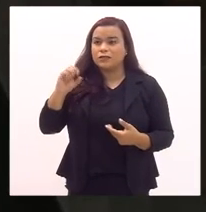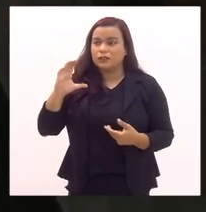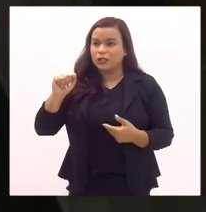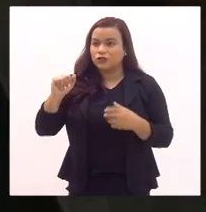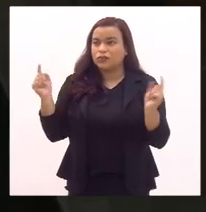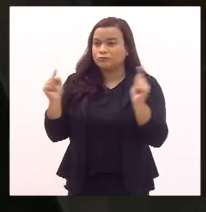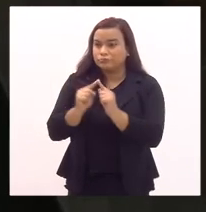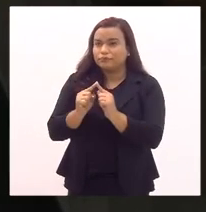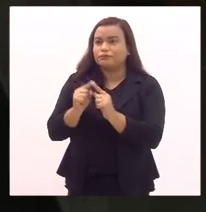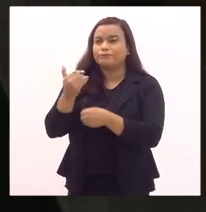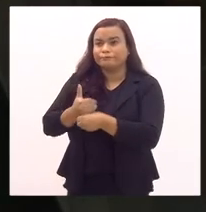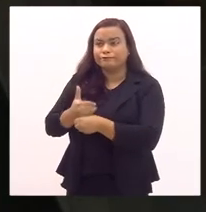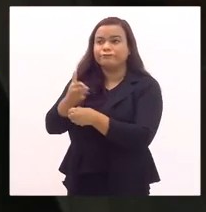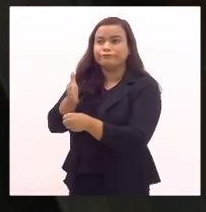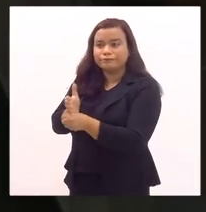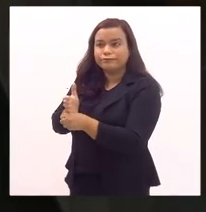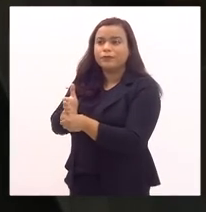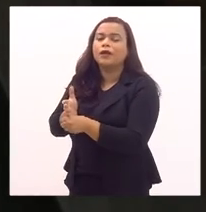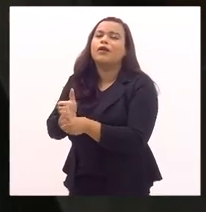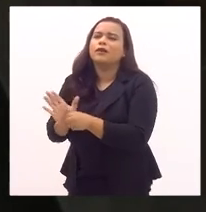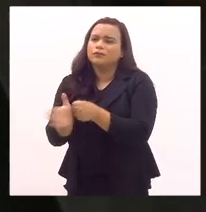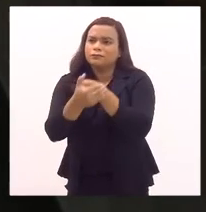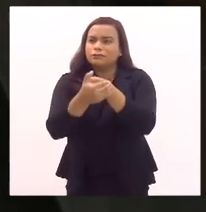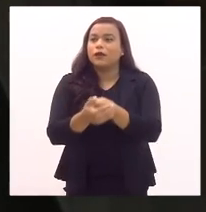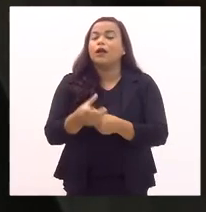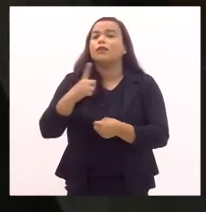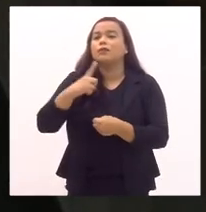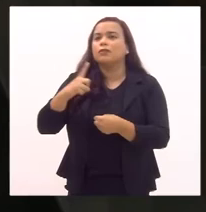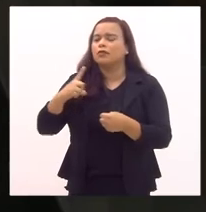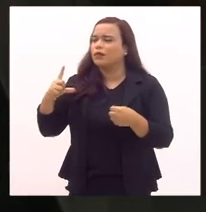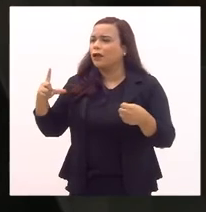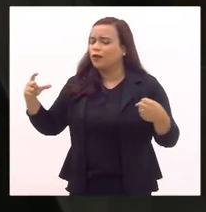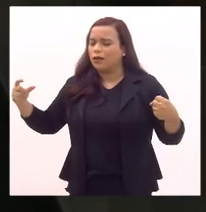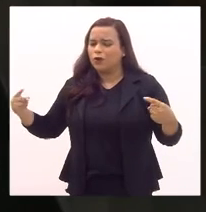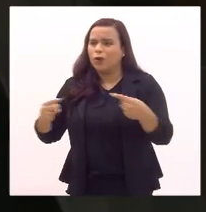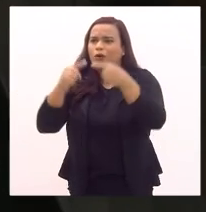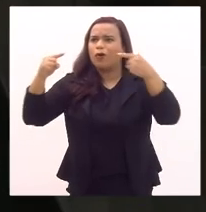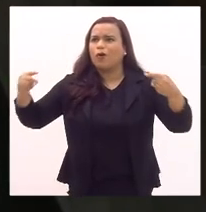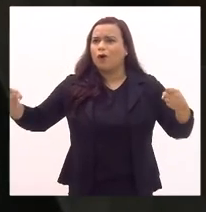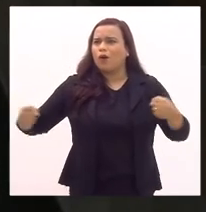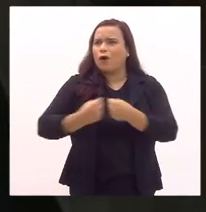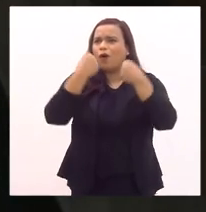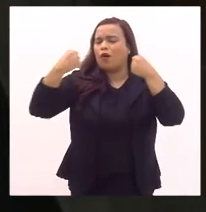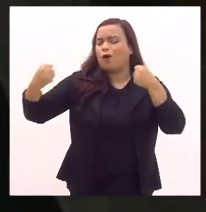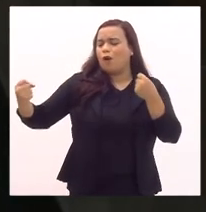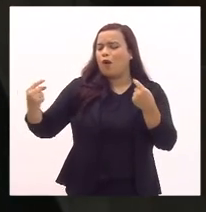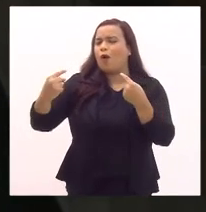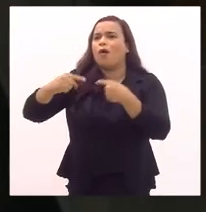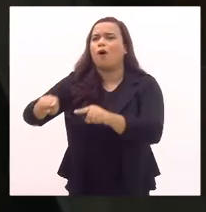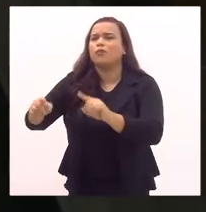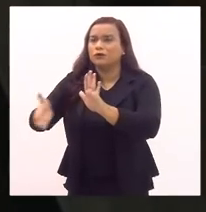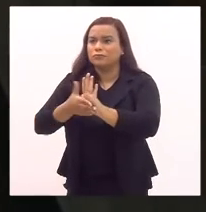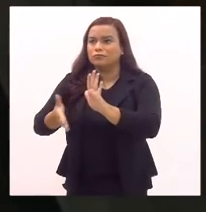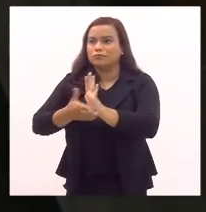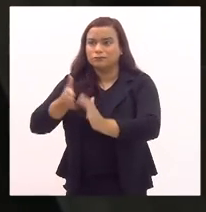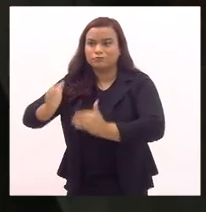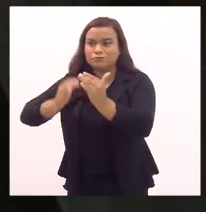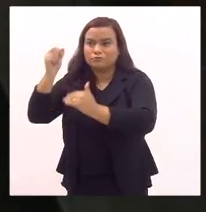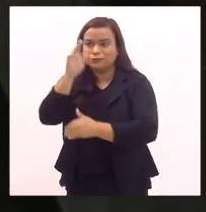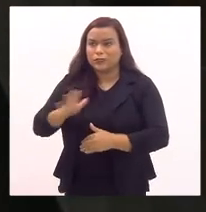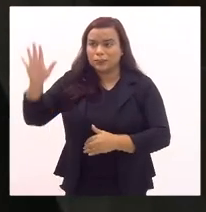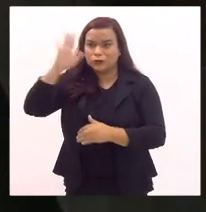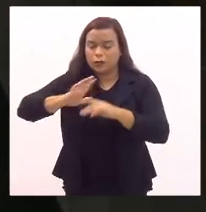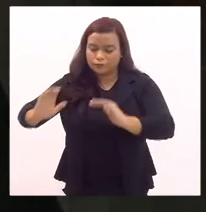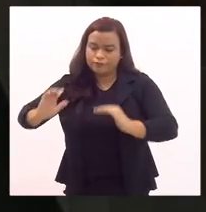da Petrobras vai de encontro ou seja colide com propósito com projeto de um desenvolvimento